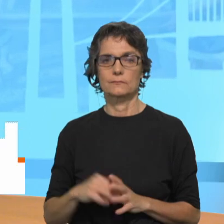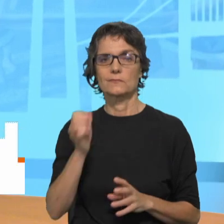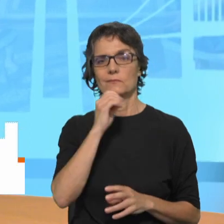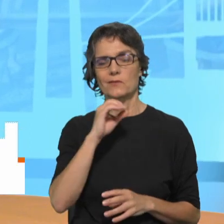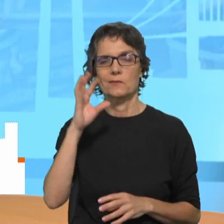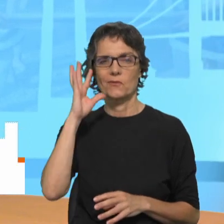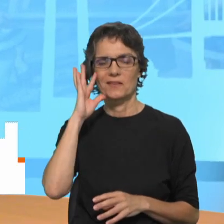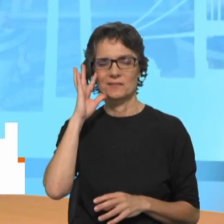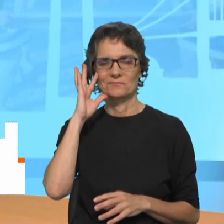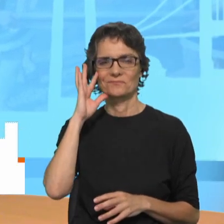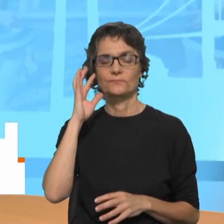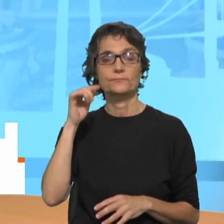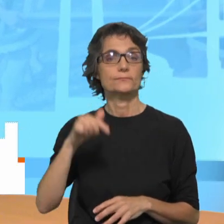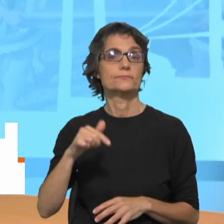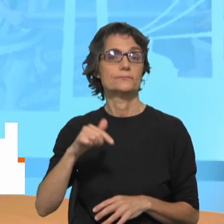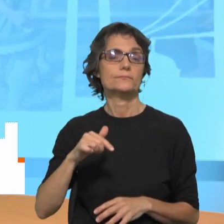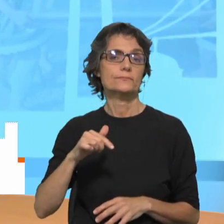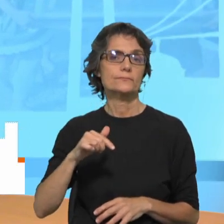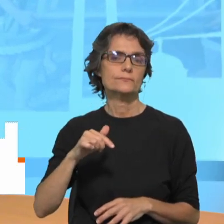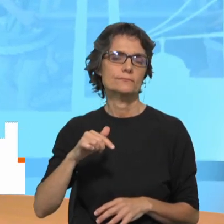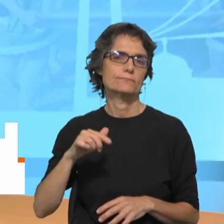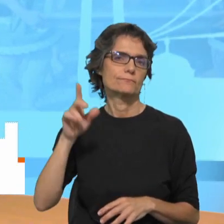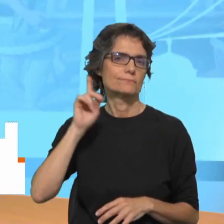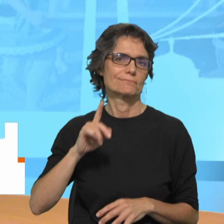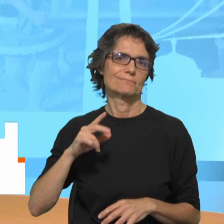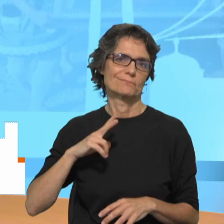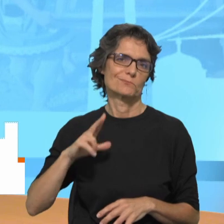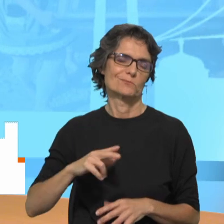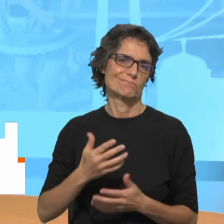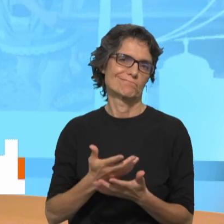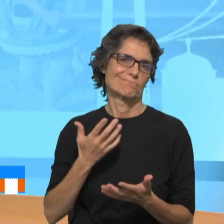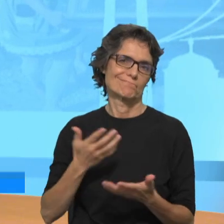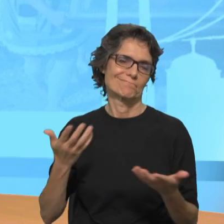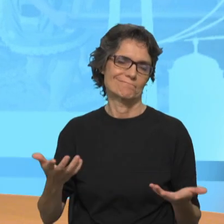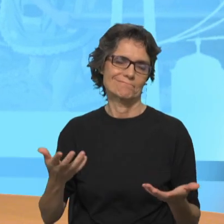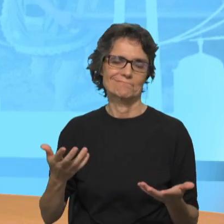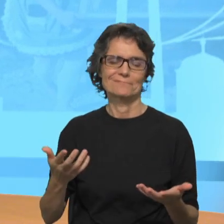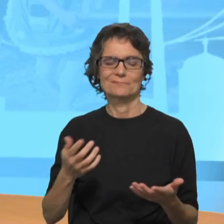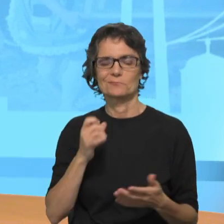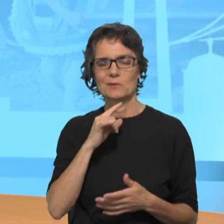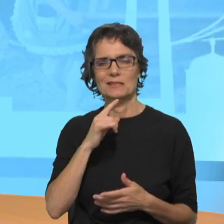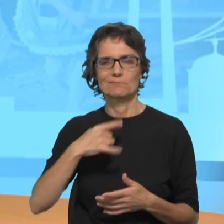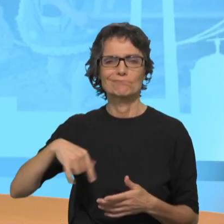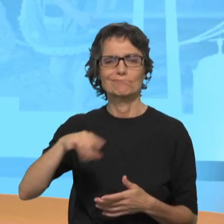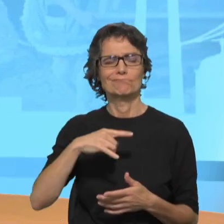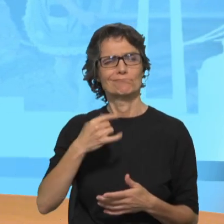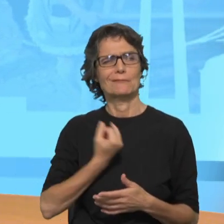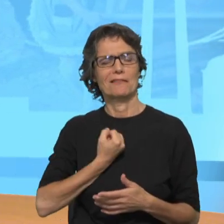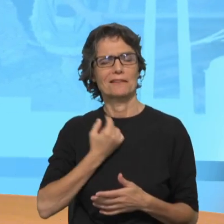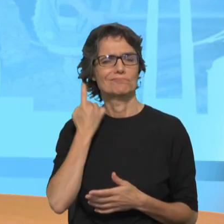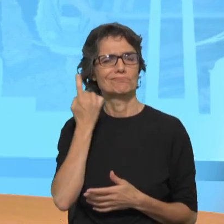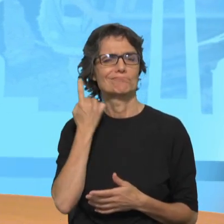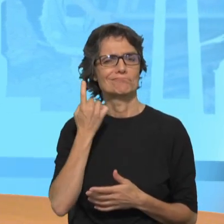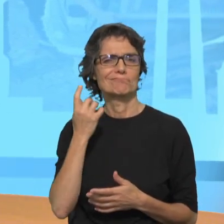Olá, muito boa tarde. Hoje é dia de Portugal, é a ocasião para olhar a nossa realidade e identidade